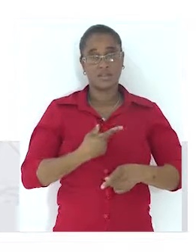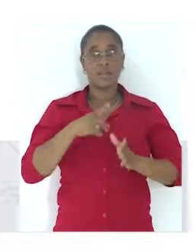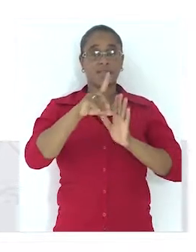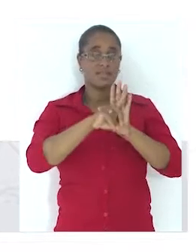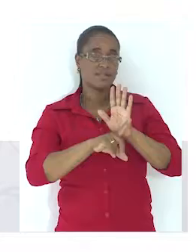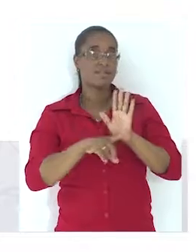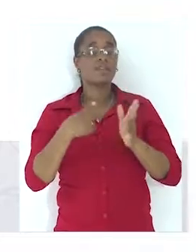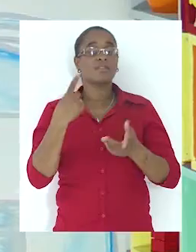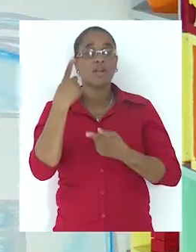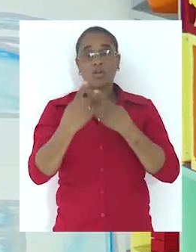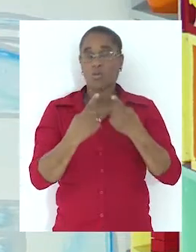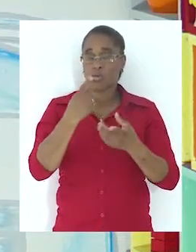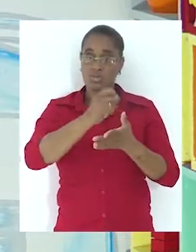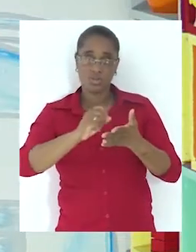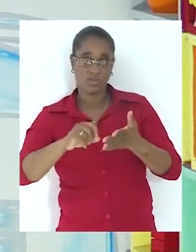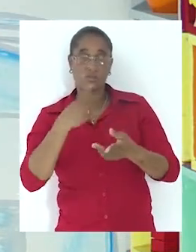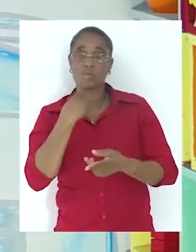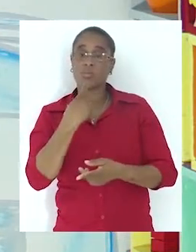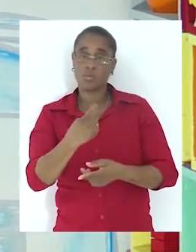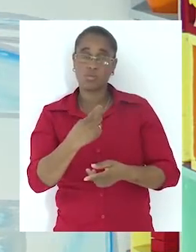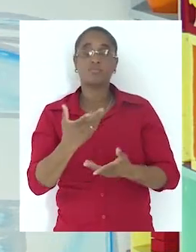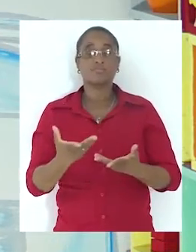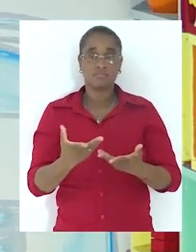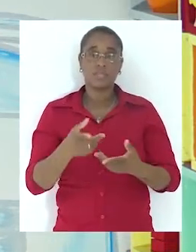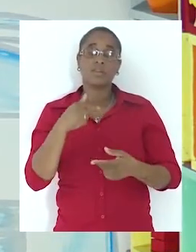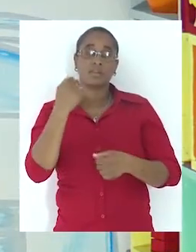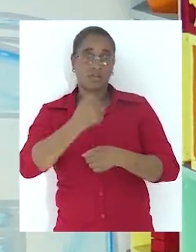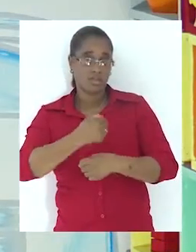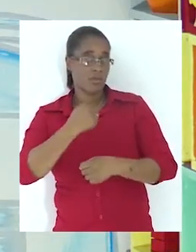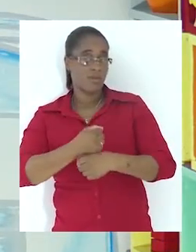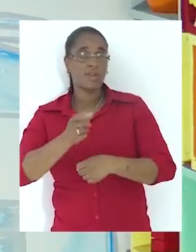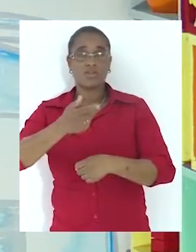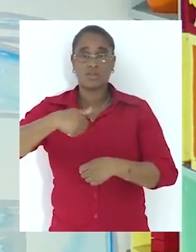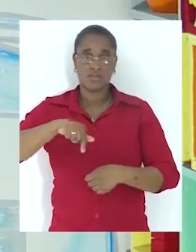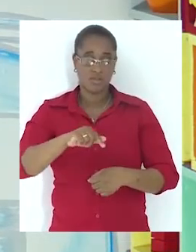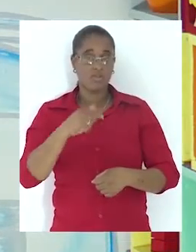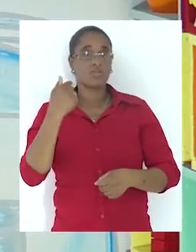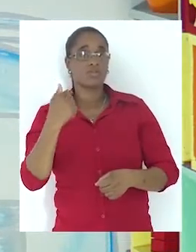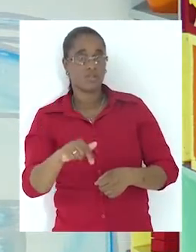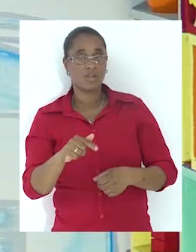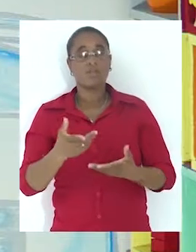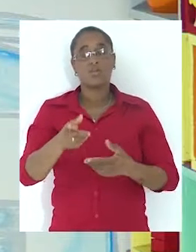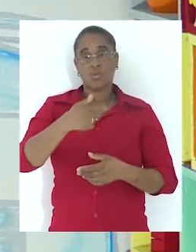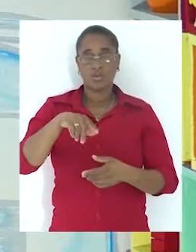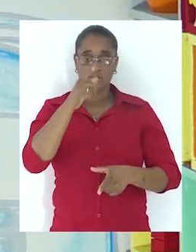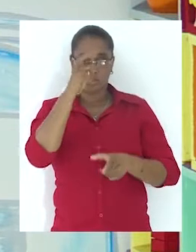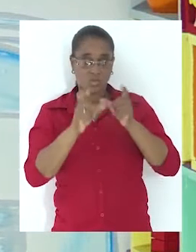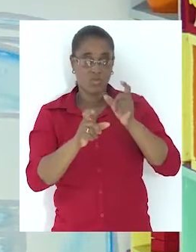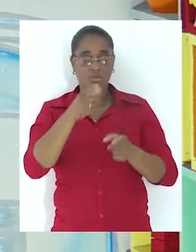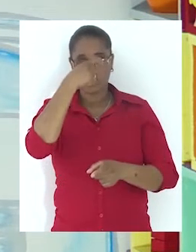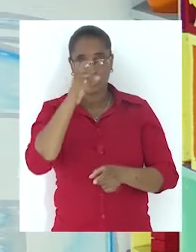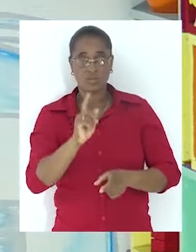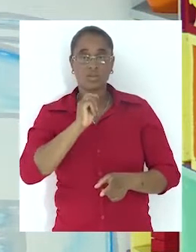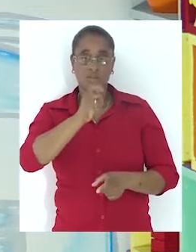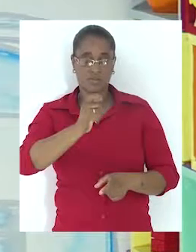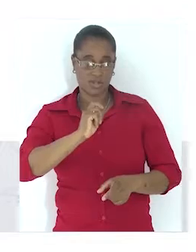listadas algumas perguntas que nortearão o trabalho que nós vamos ter com o nosso entrevistado.